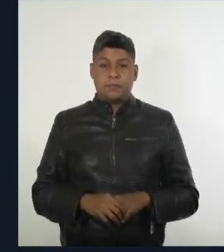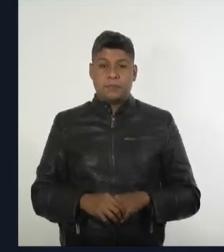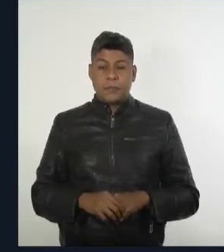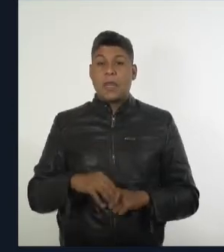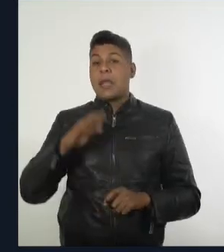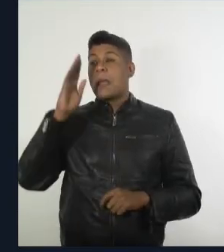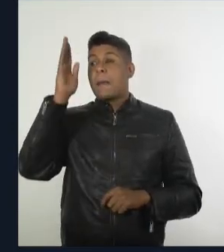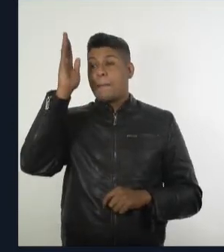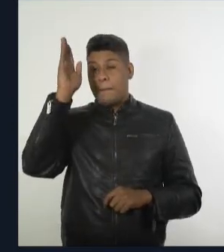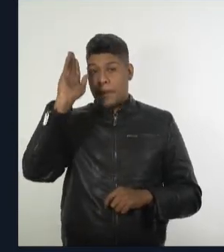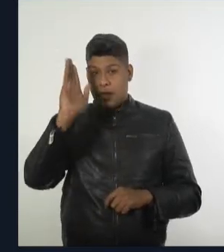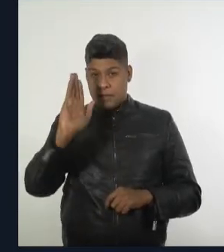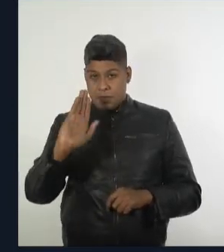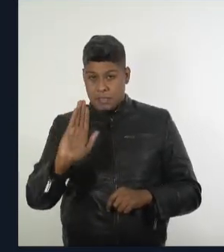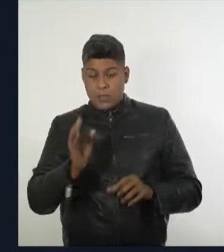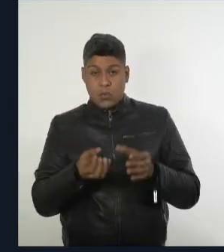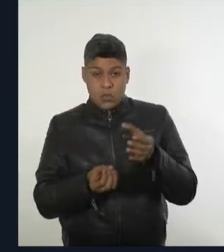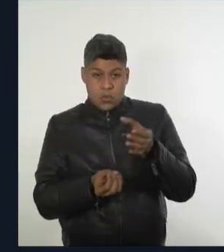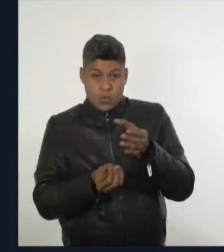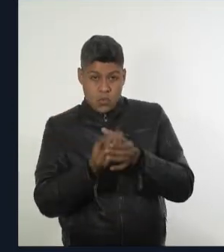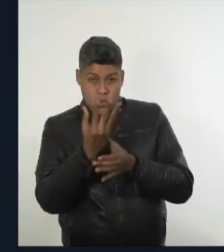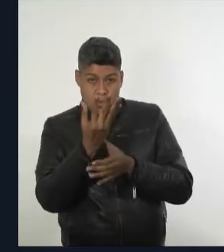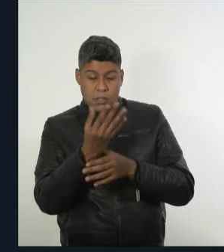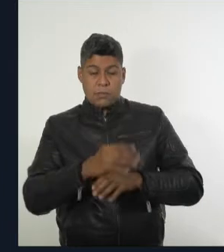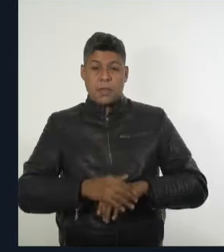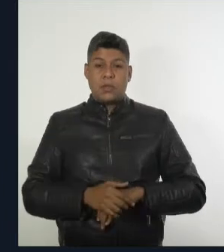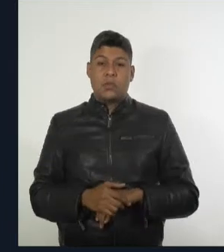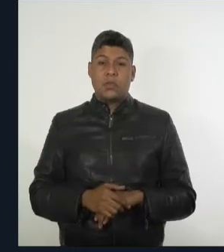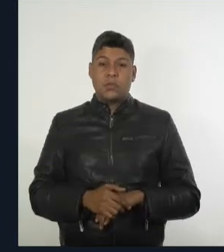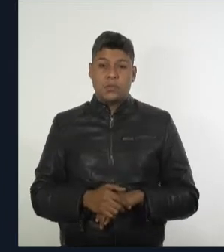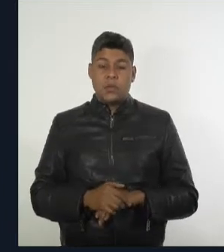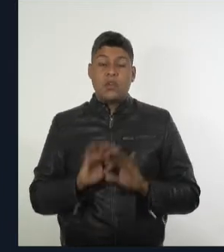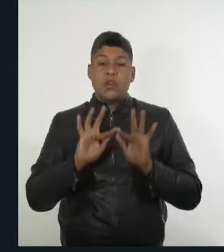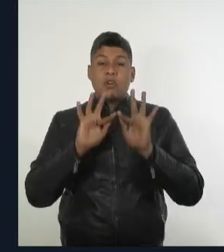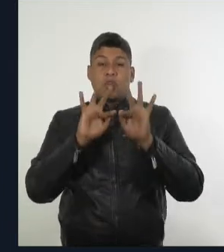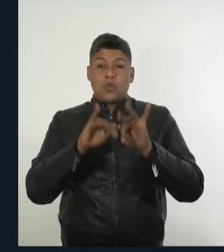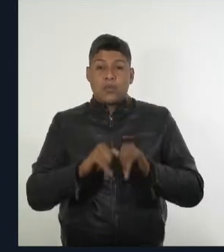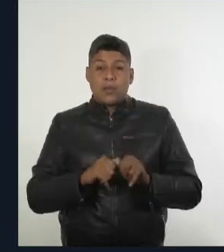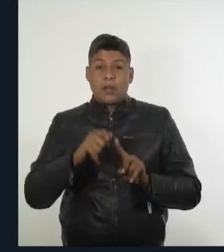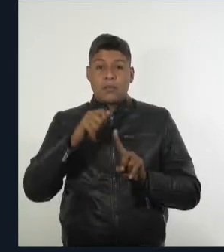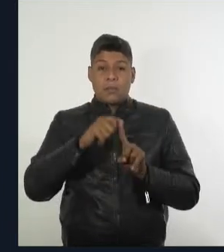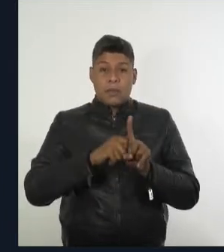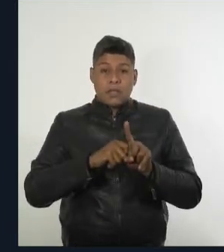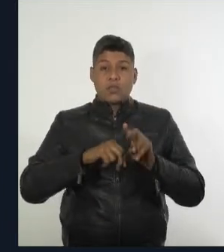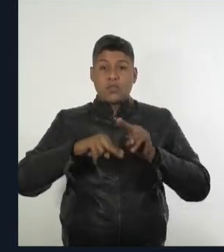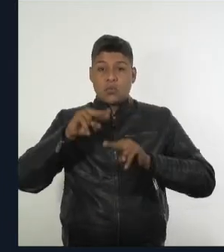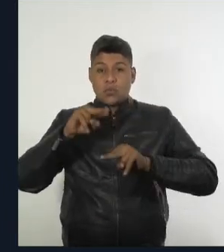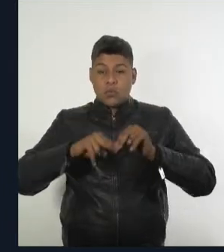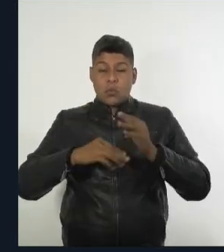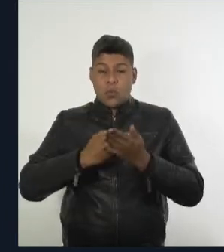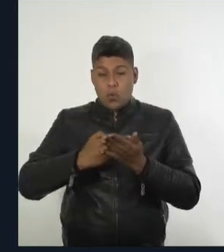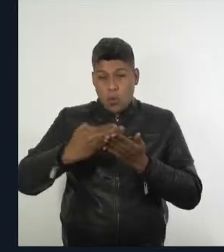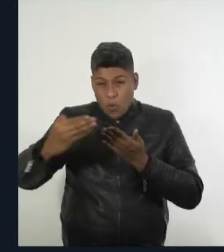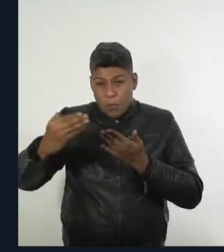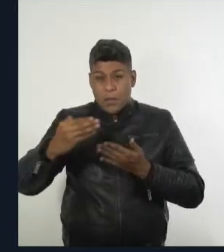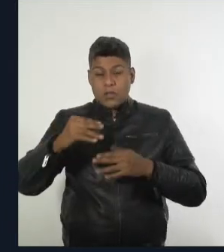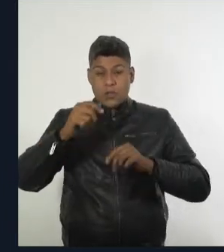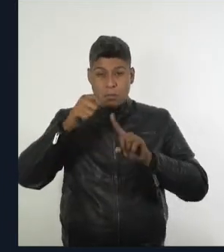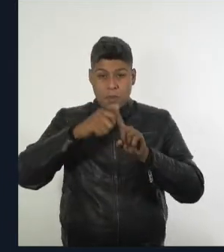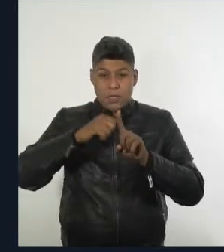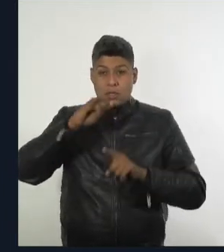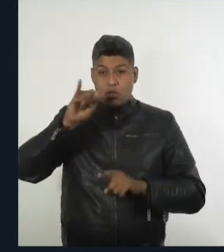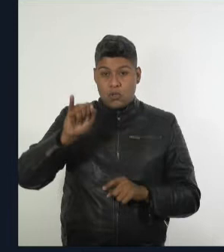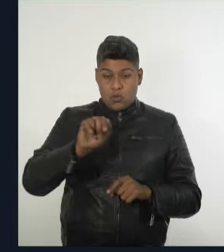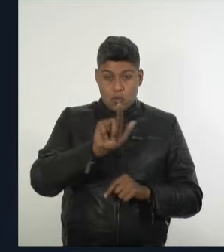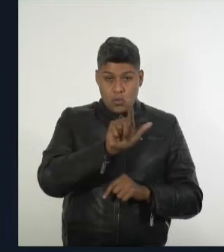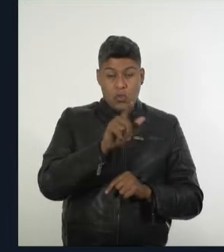no Brasil, o surgimento no final do mês de junho, início do mês de julho, dá